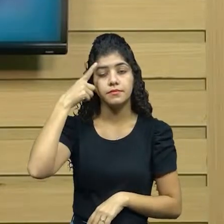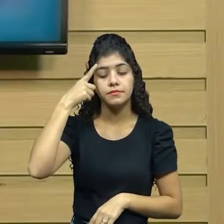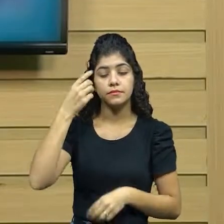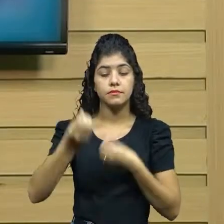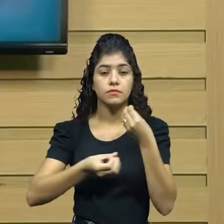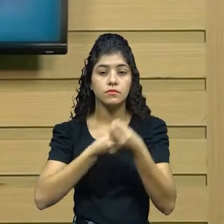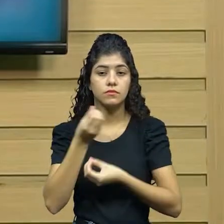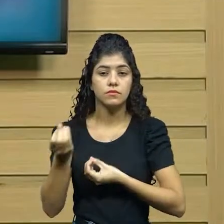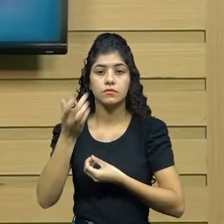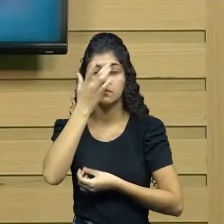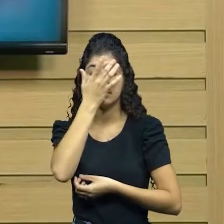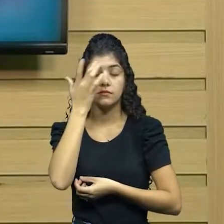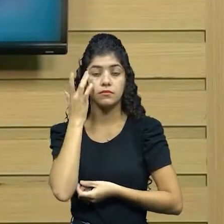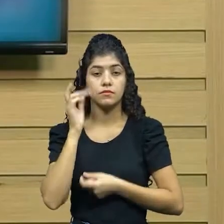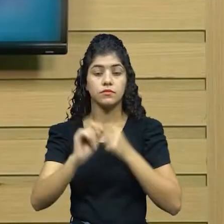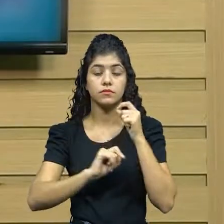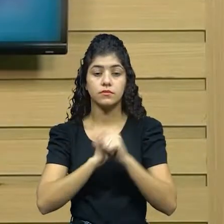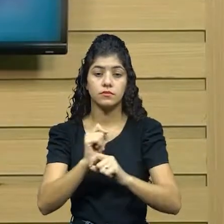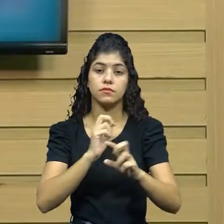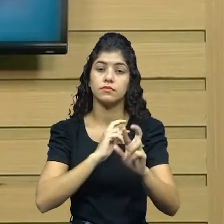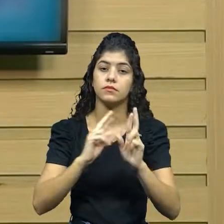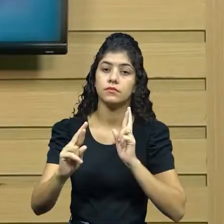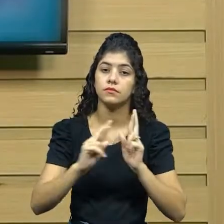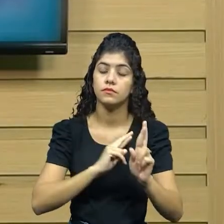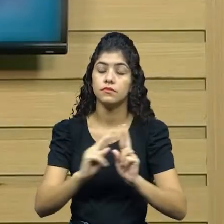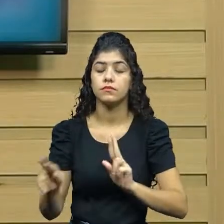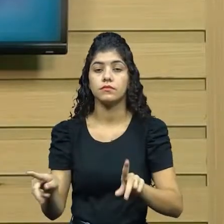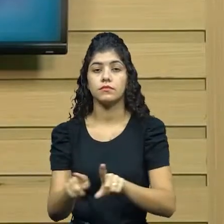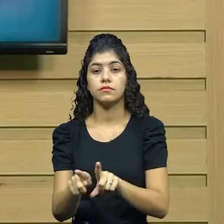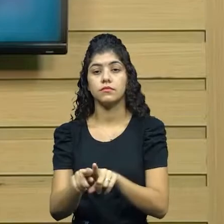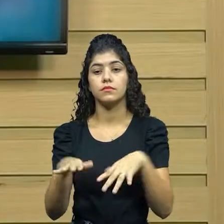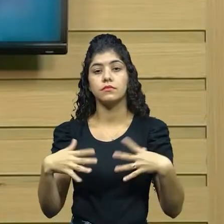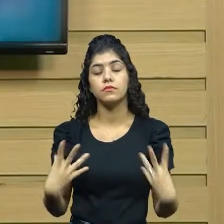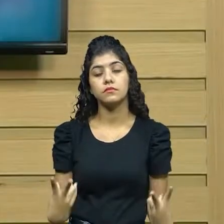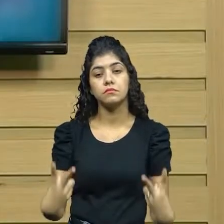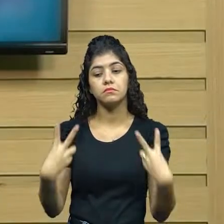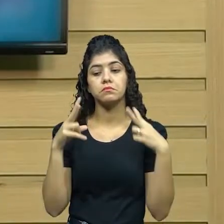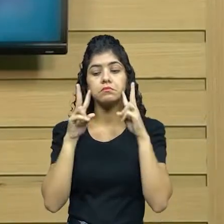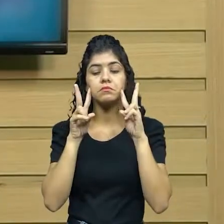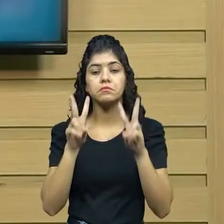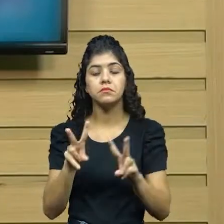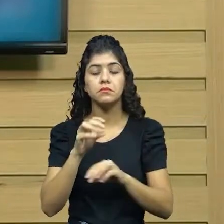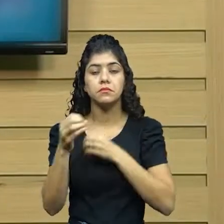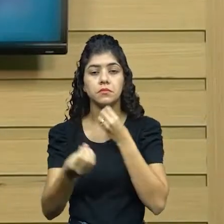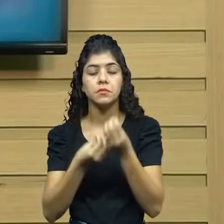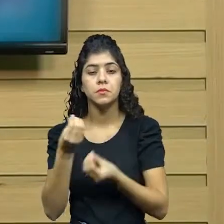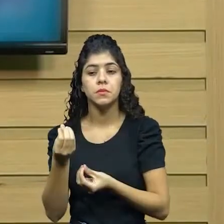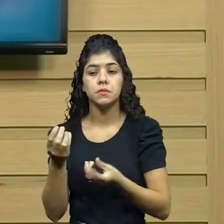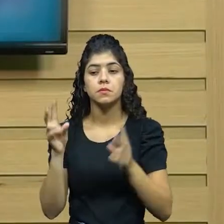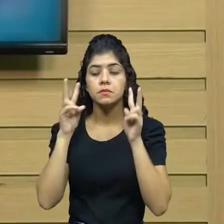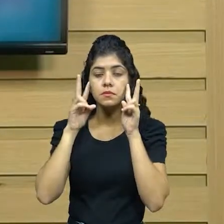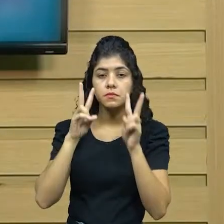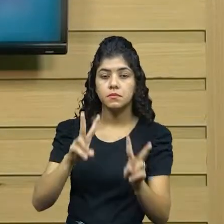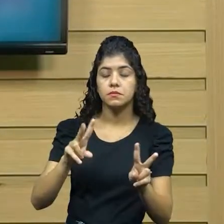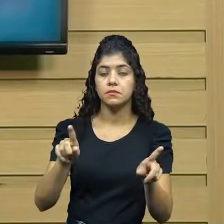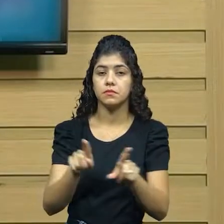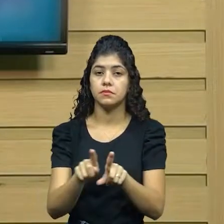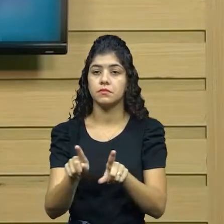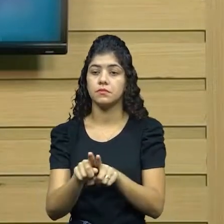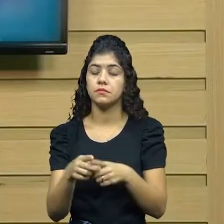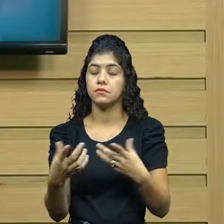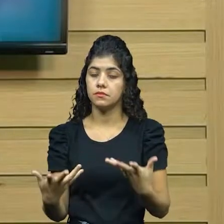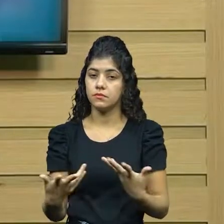os colaboradores se relacionam, qual é a visão, qual a relação, como é que se vê